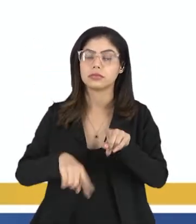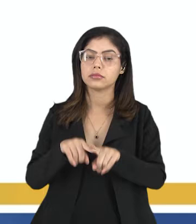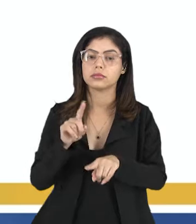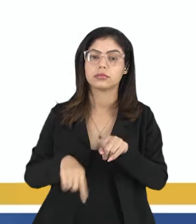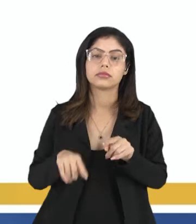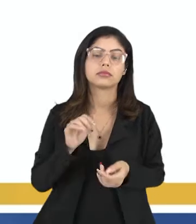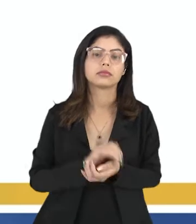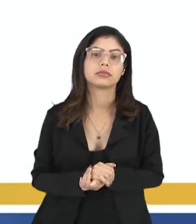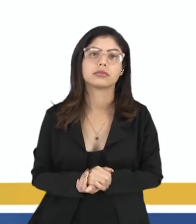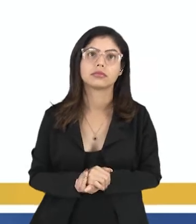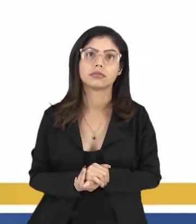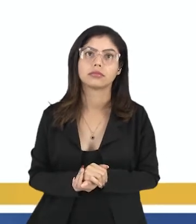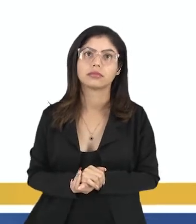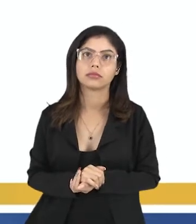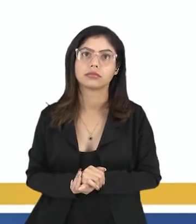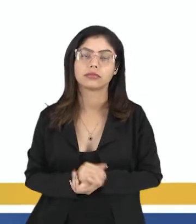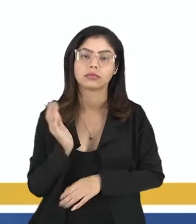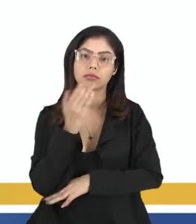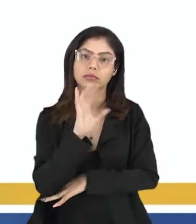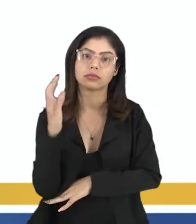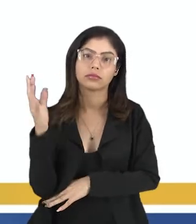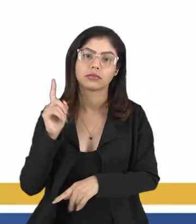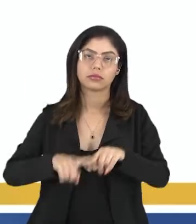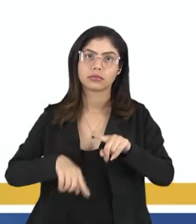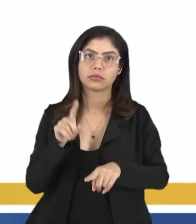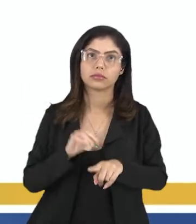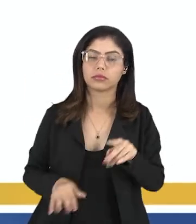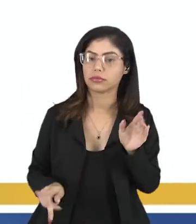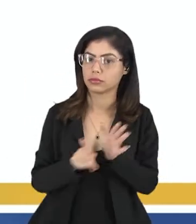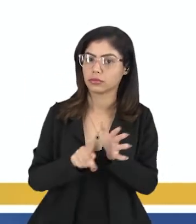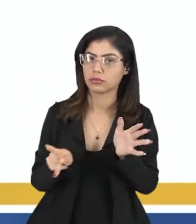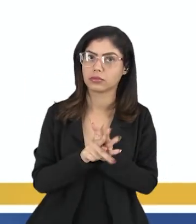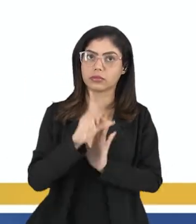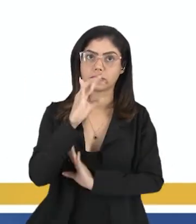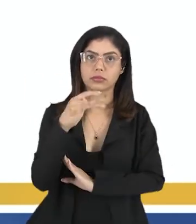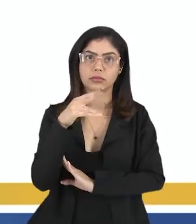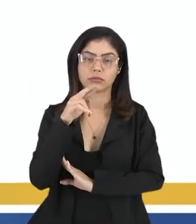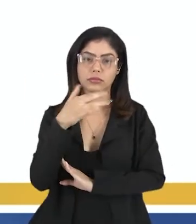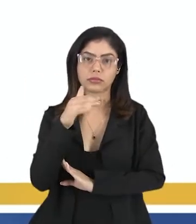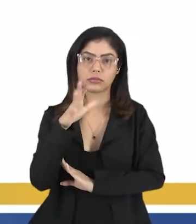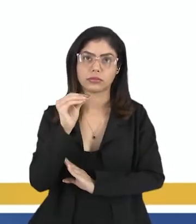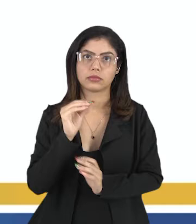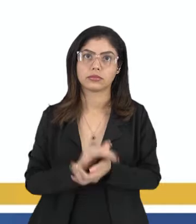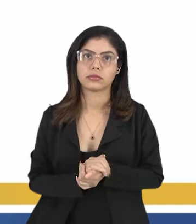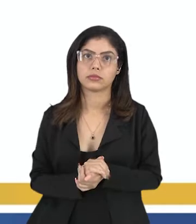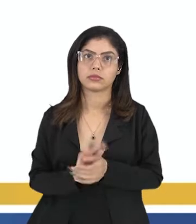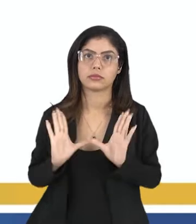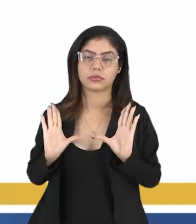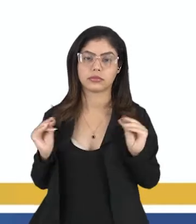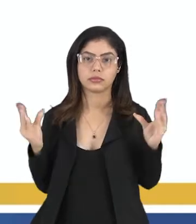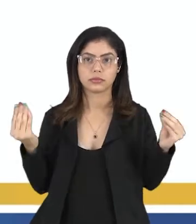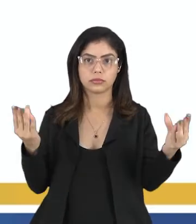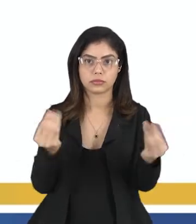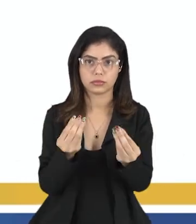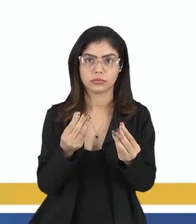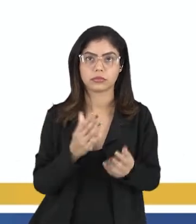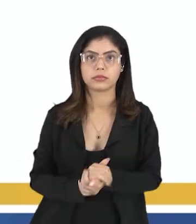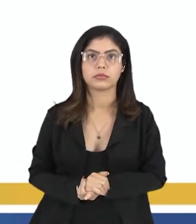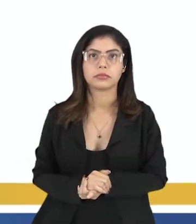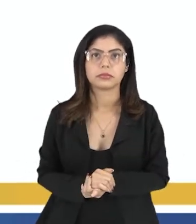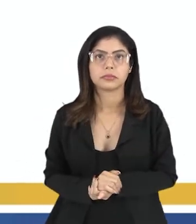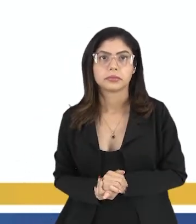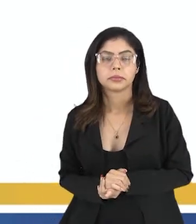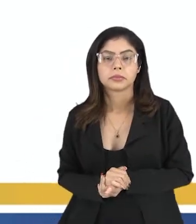matéria. Então, quando eu falo da natureza da matéria, a composição química da matéria, a gente está falando das substâncias que compõem